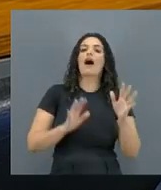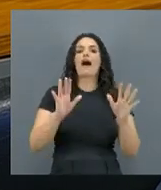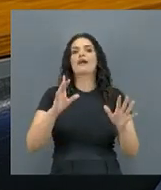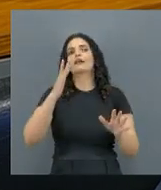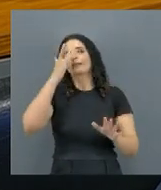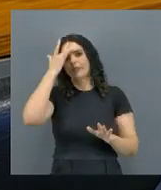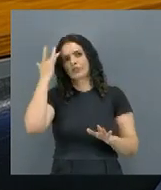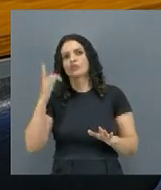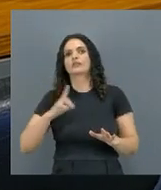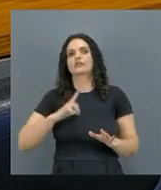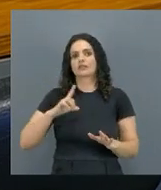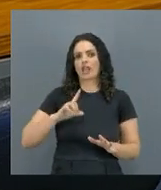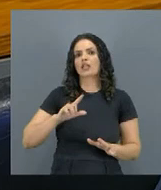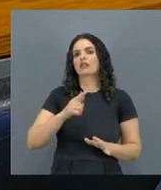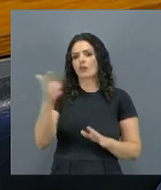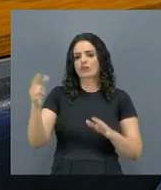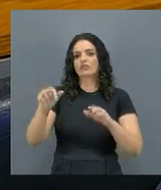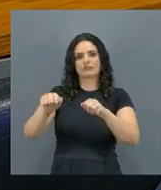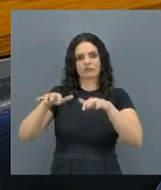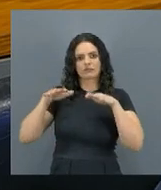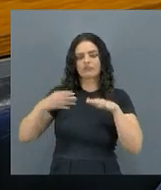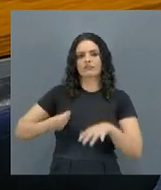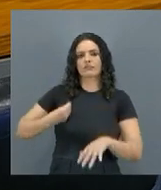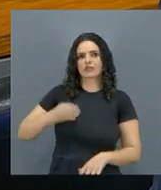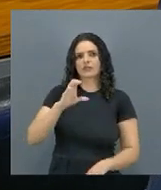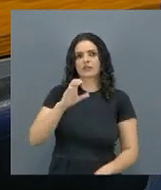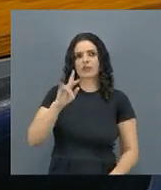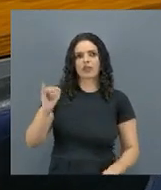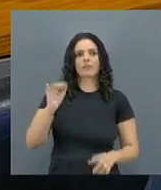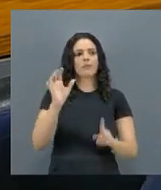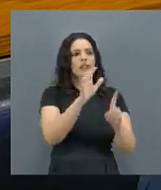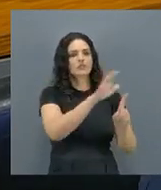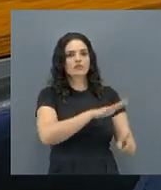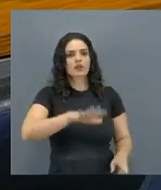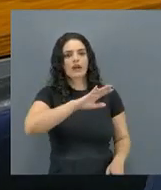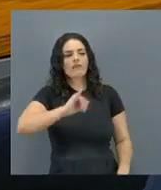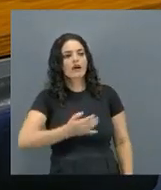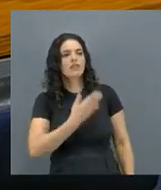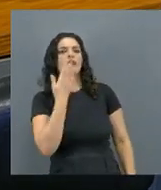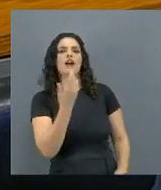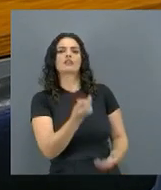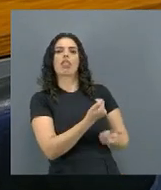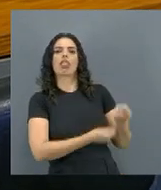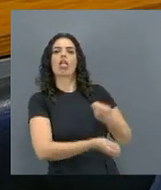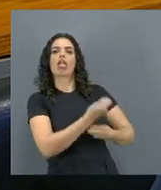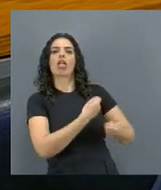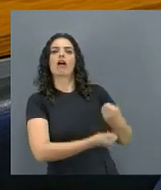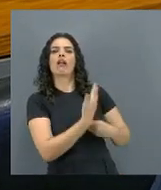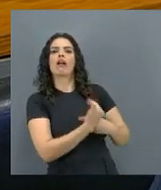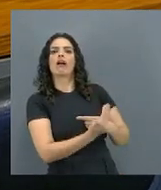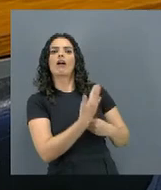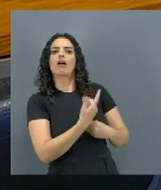CPI, sem citar nomes, pressionavam o setor em busca de vantagens financeiras.